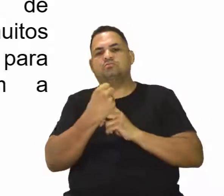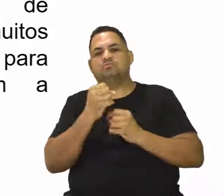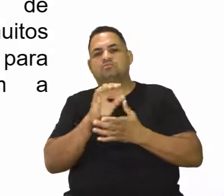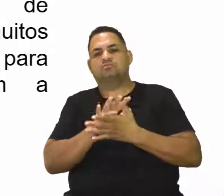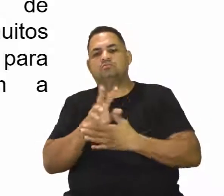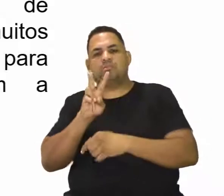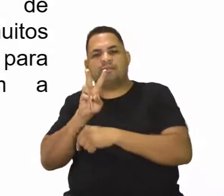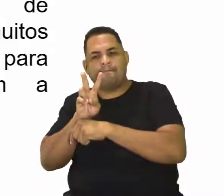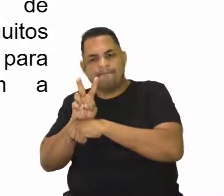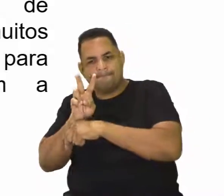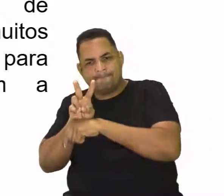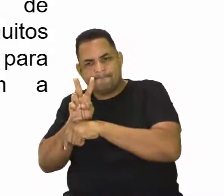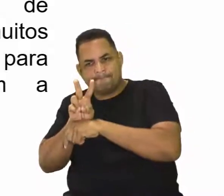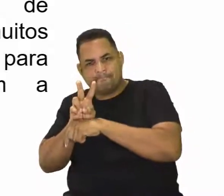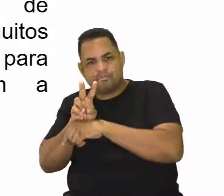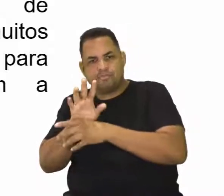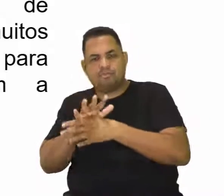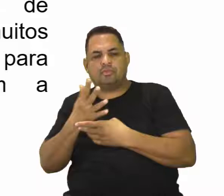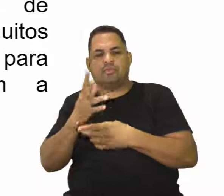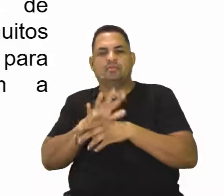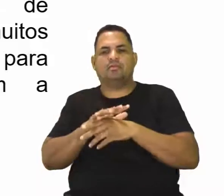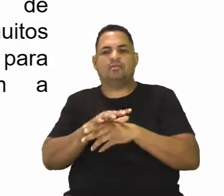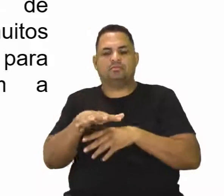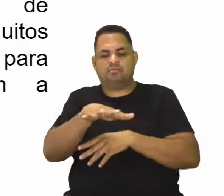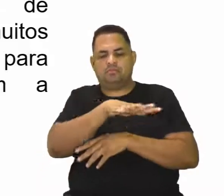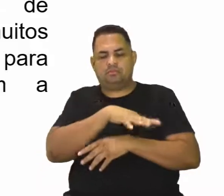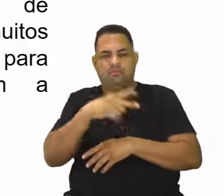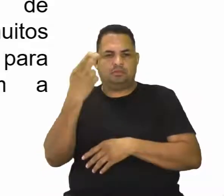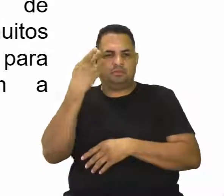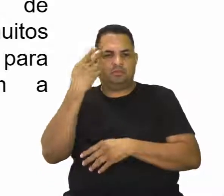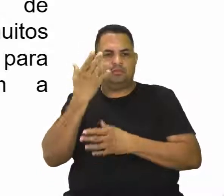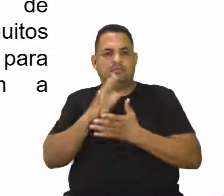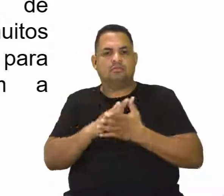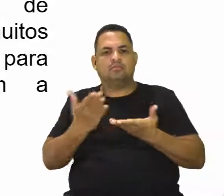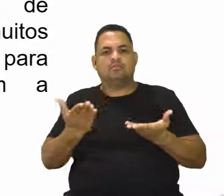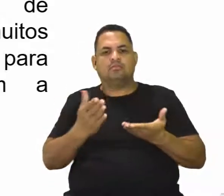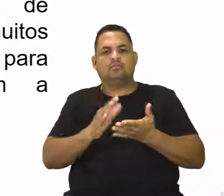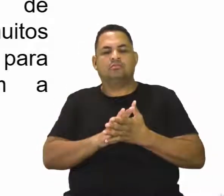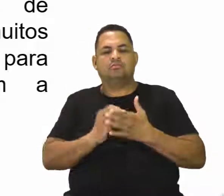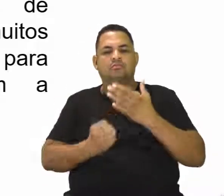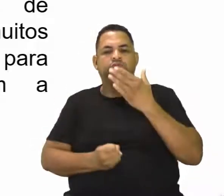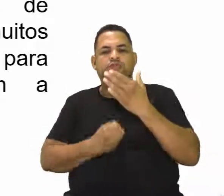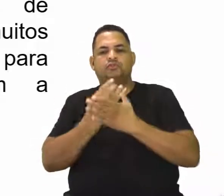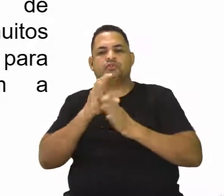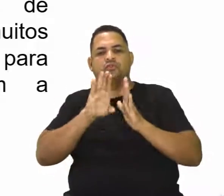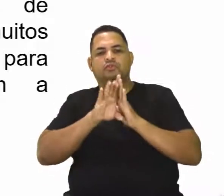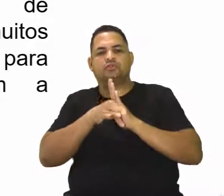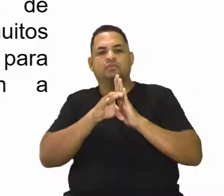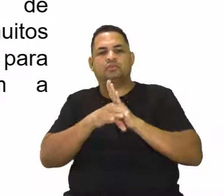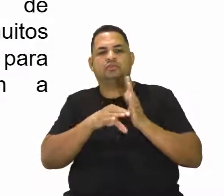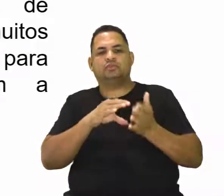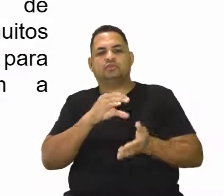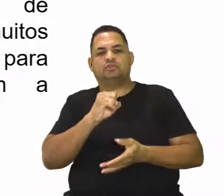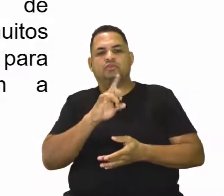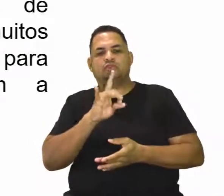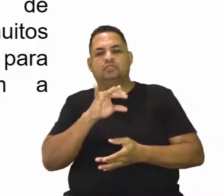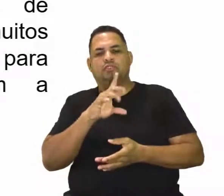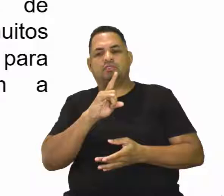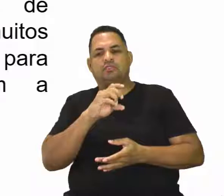sociedades, como com a preservação do meio natural. Nesse sentido, emerge o conceito de